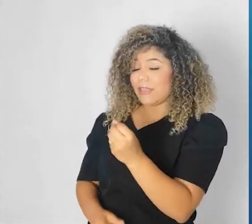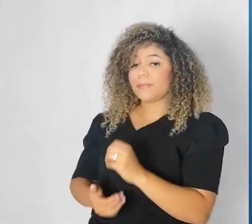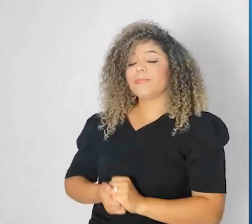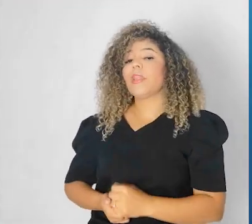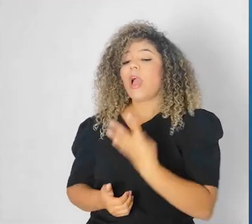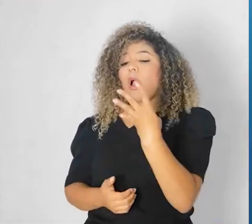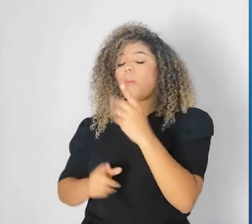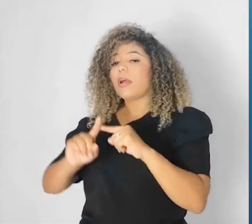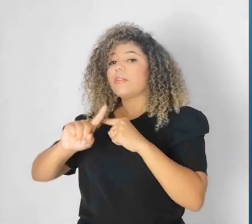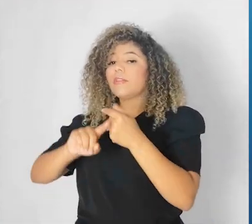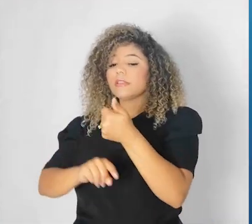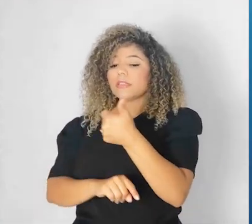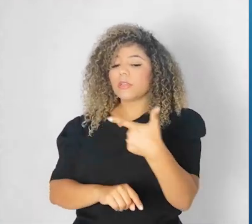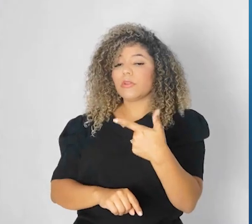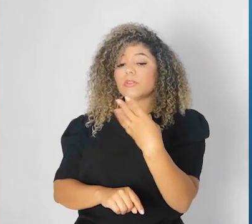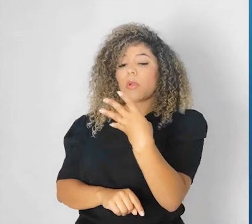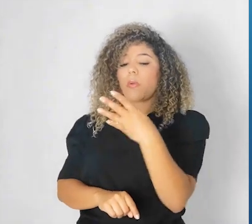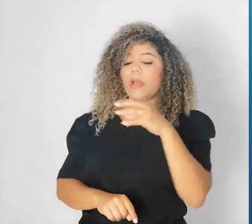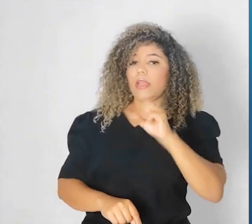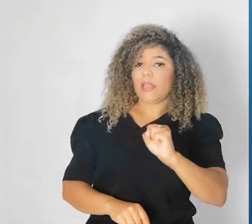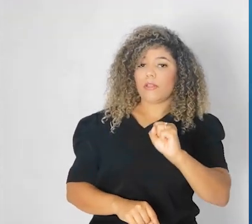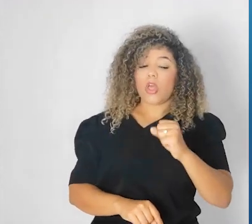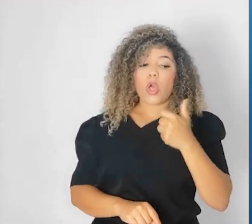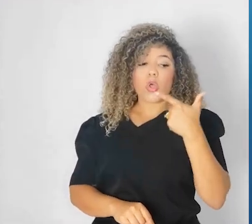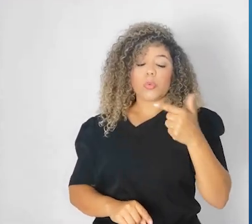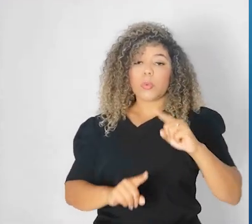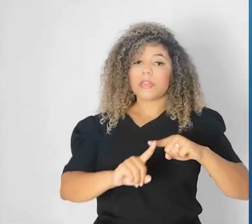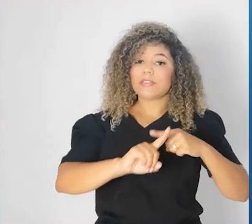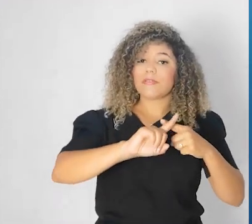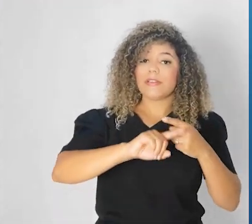48. 2 vezes 6, 12.